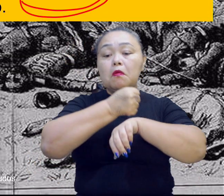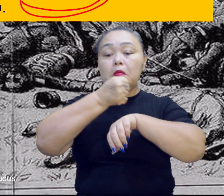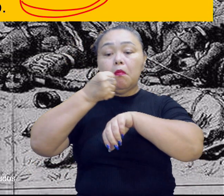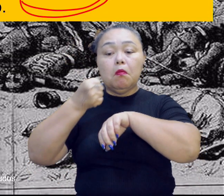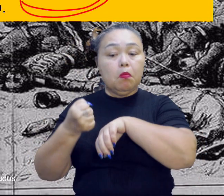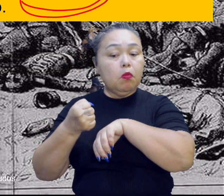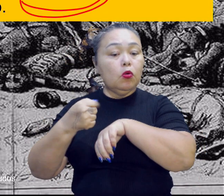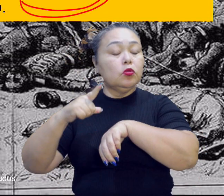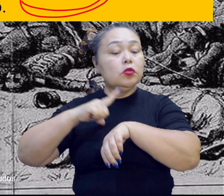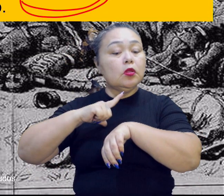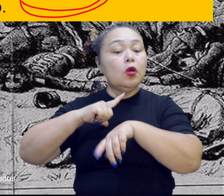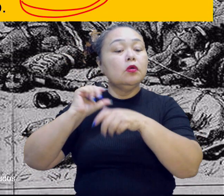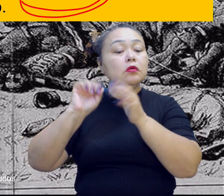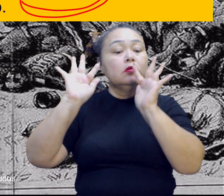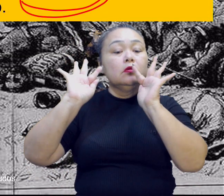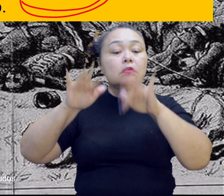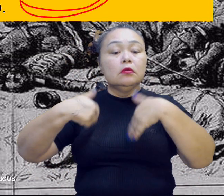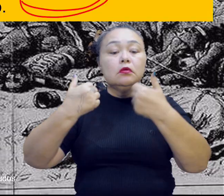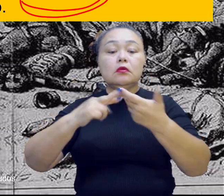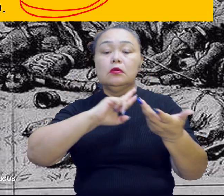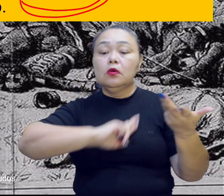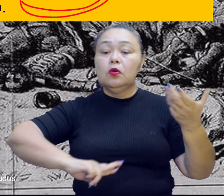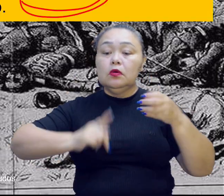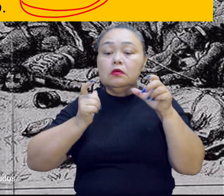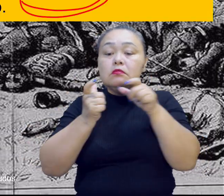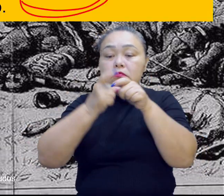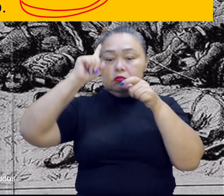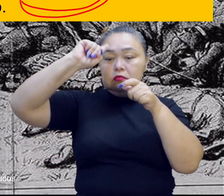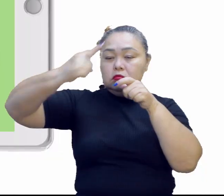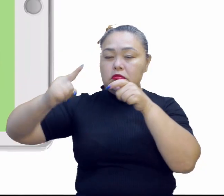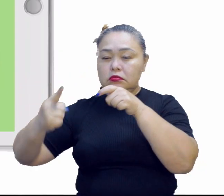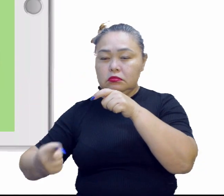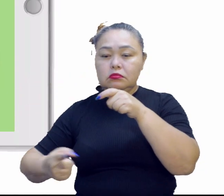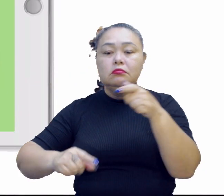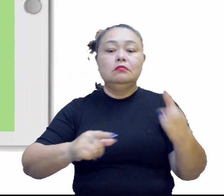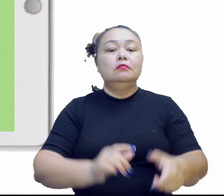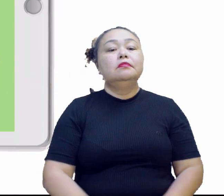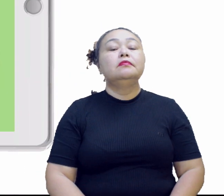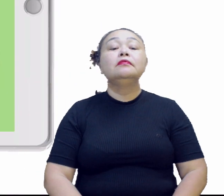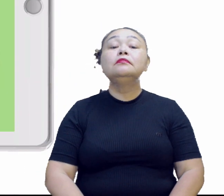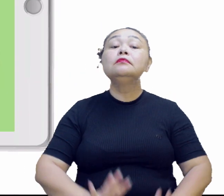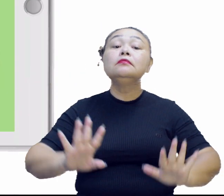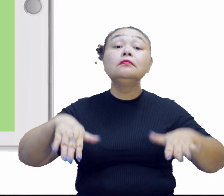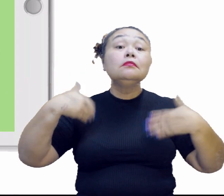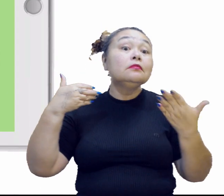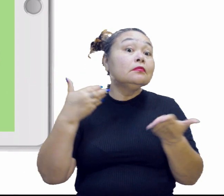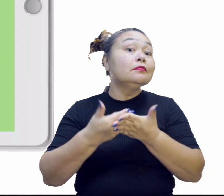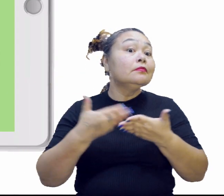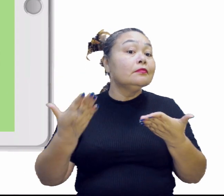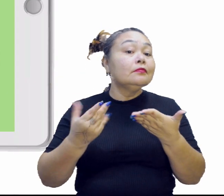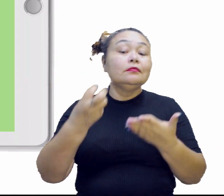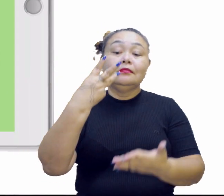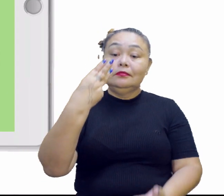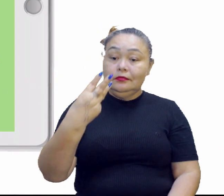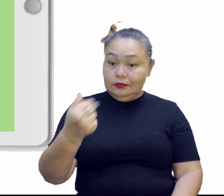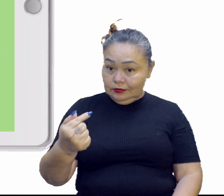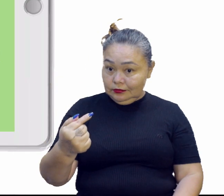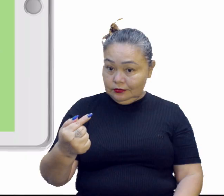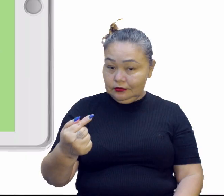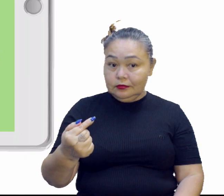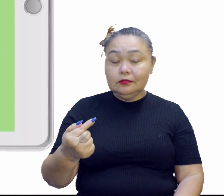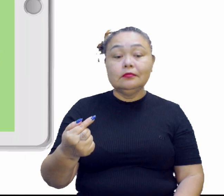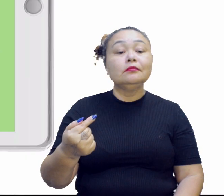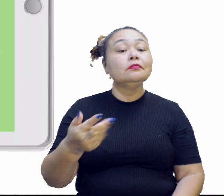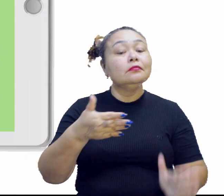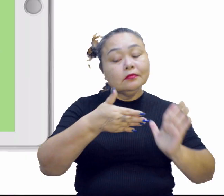e encerrou a República Oligárquica. Chegamos agora na aula 37,